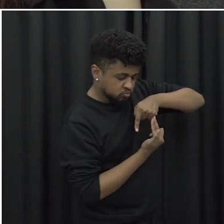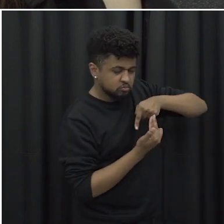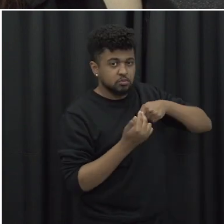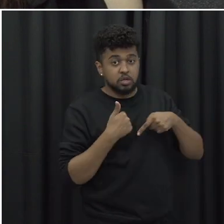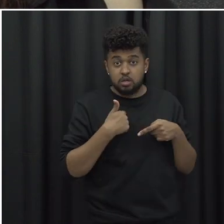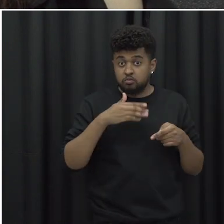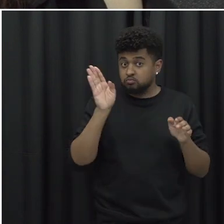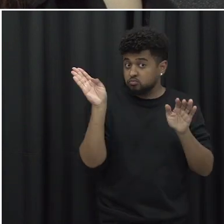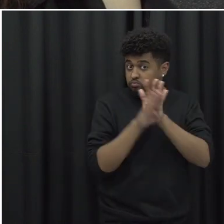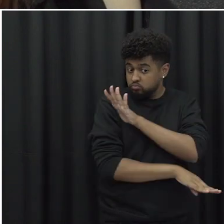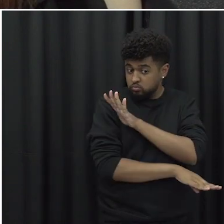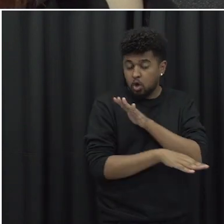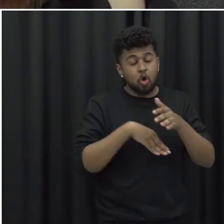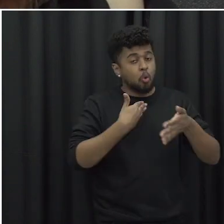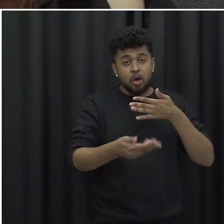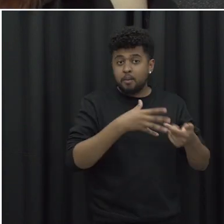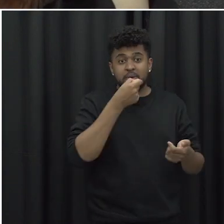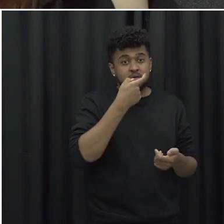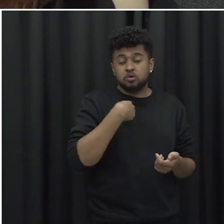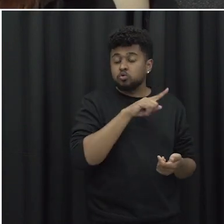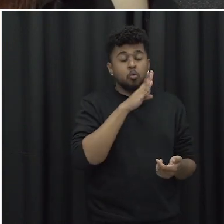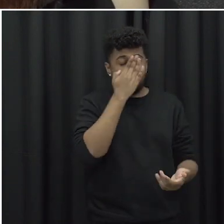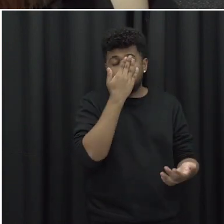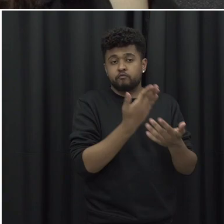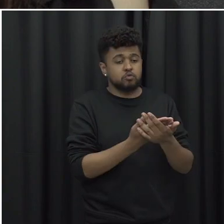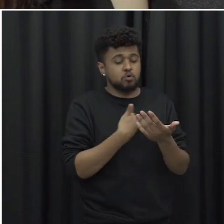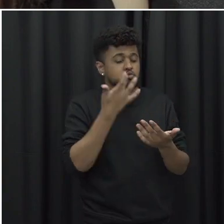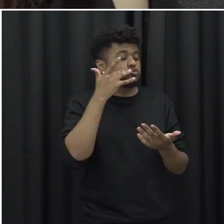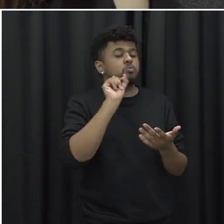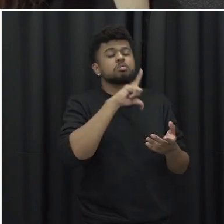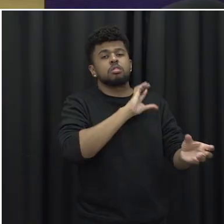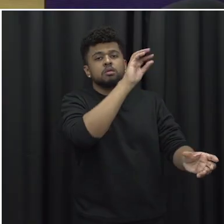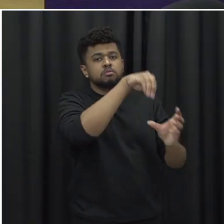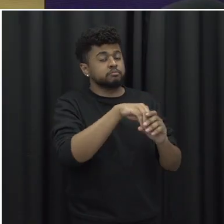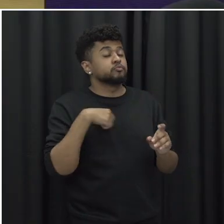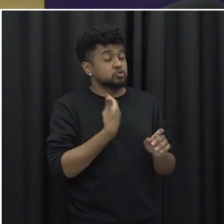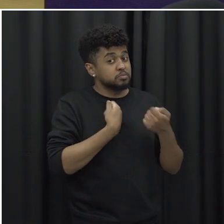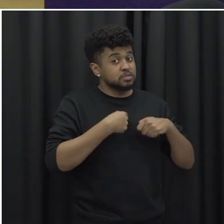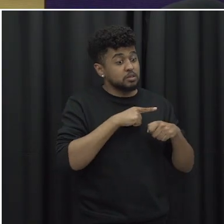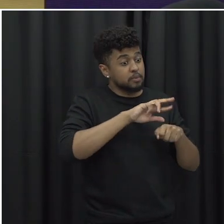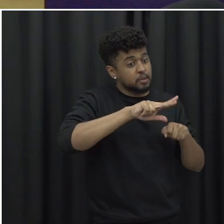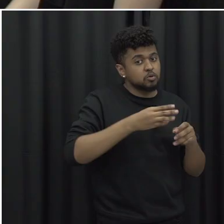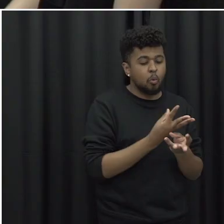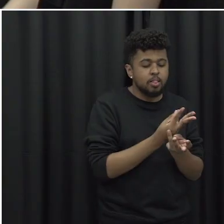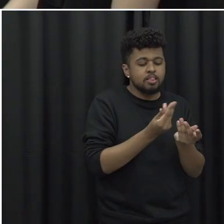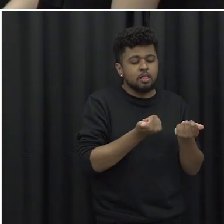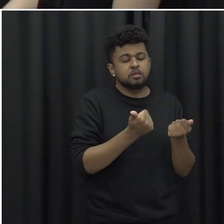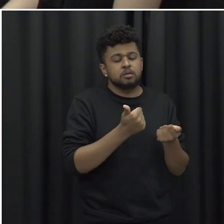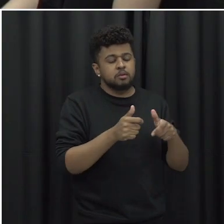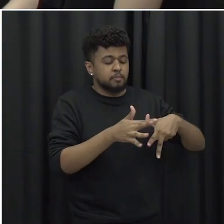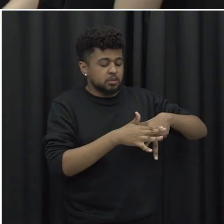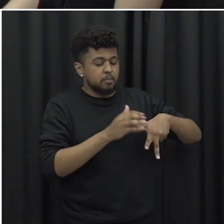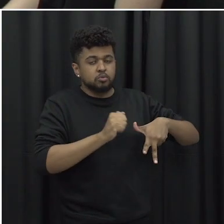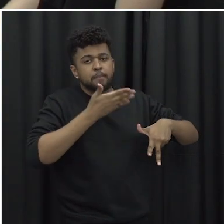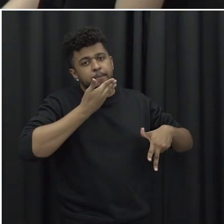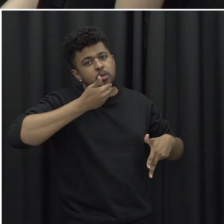paciente poder melhorar. Então, geralmente eu indico a associação ou a importação ou a compra da medicação